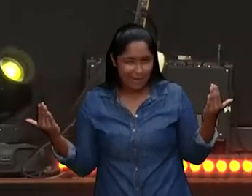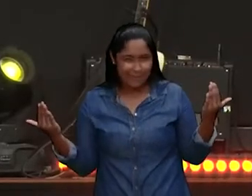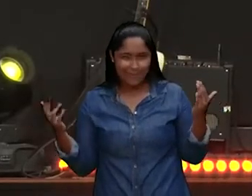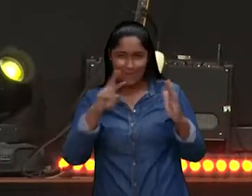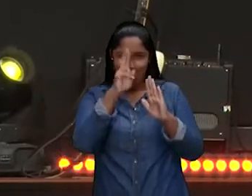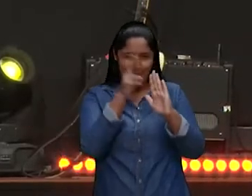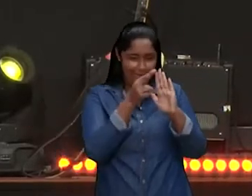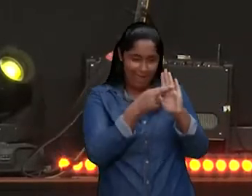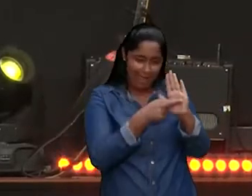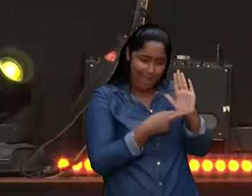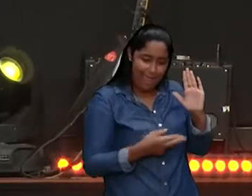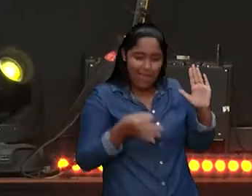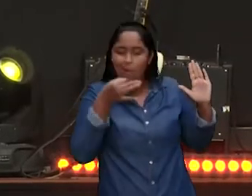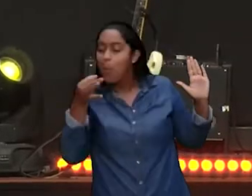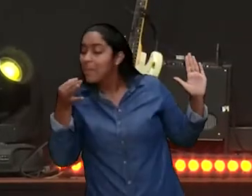gente